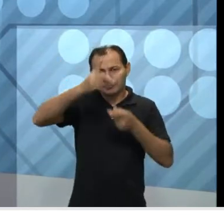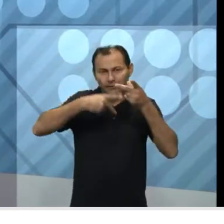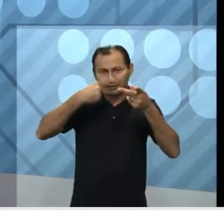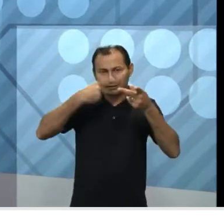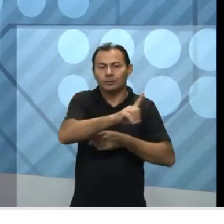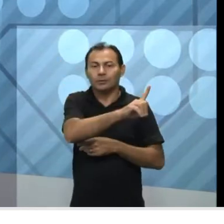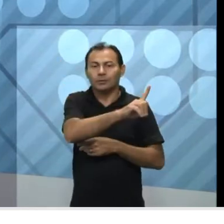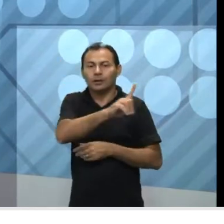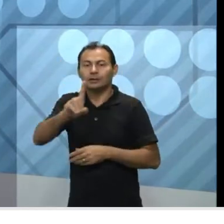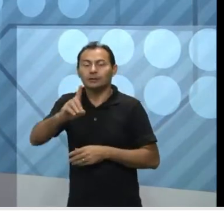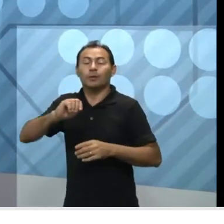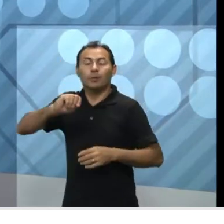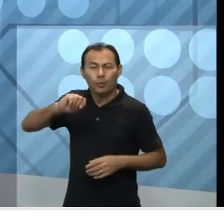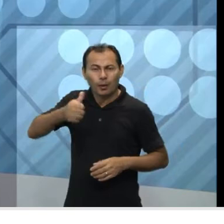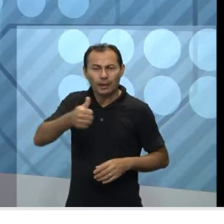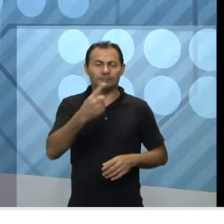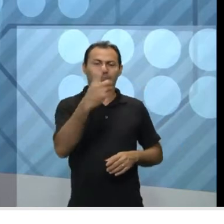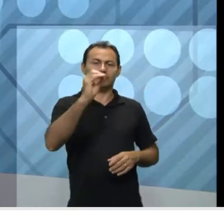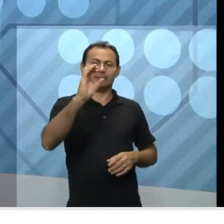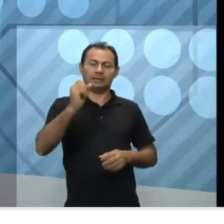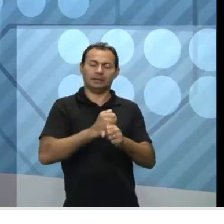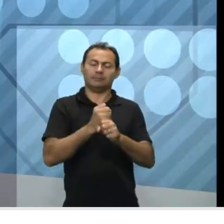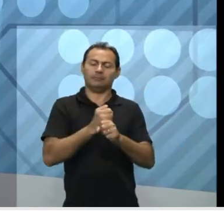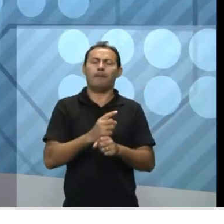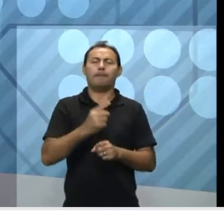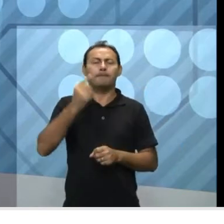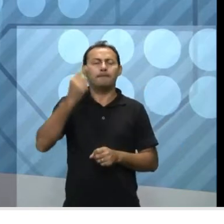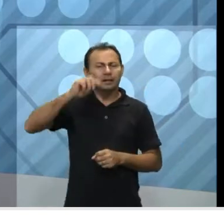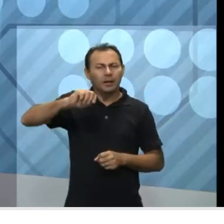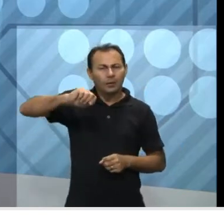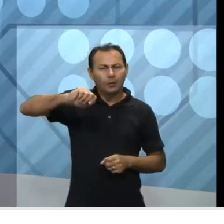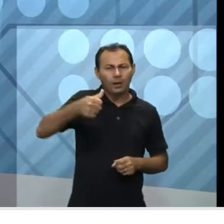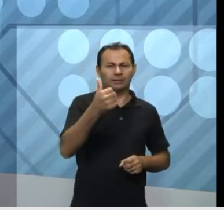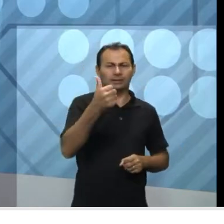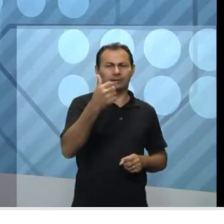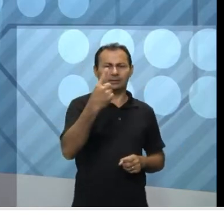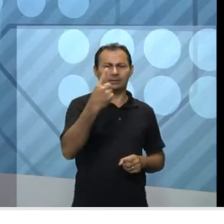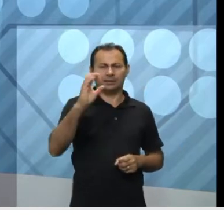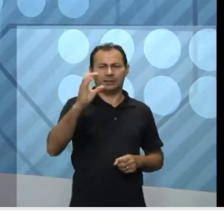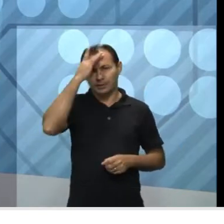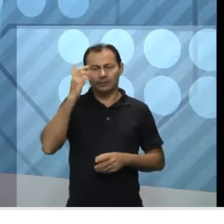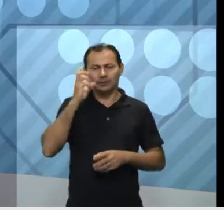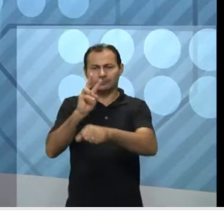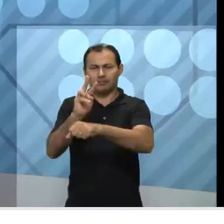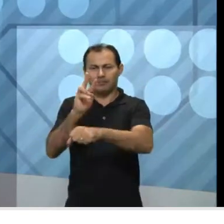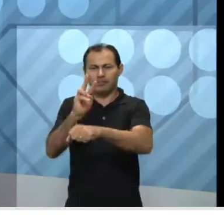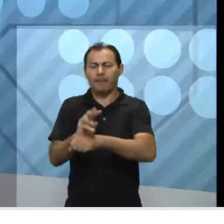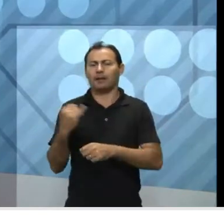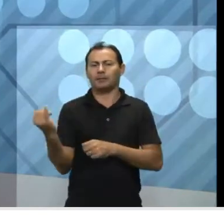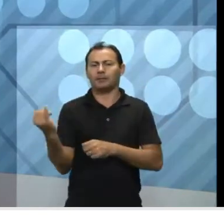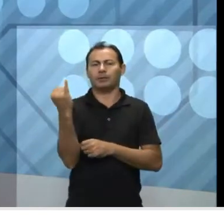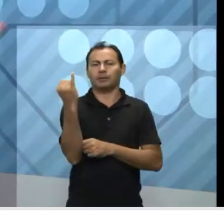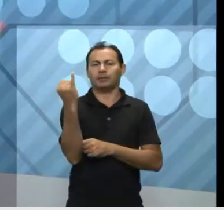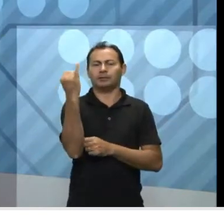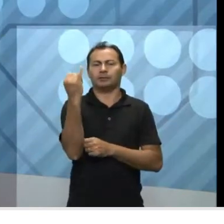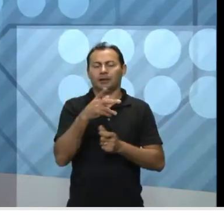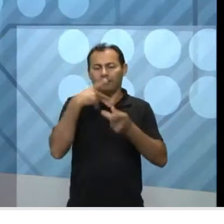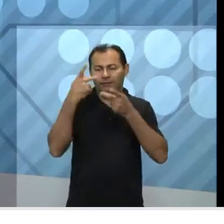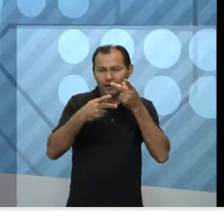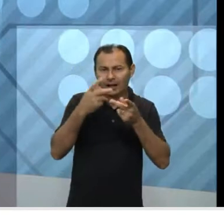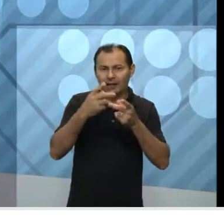imagine, quase 100 anos, as pessoas defendendo a importância da oralidade, a importância da